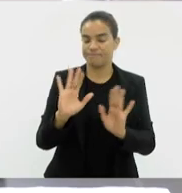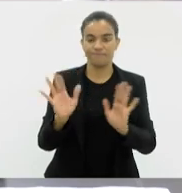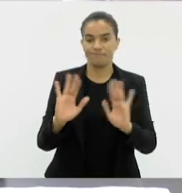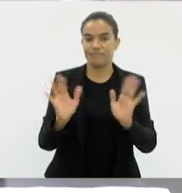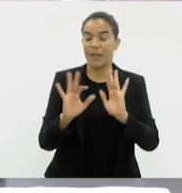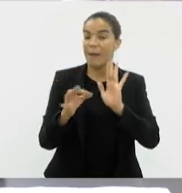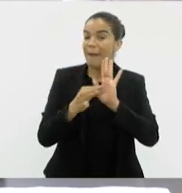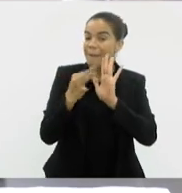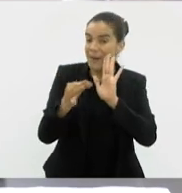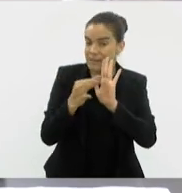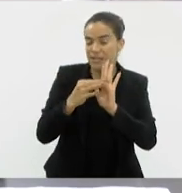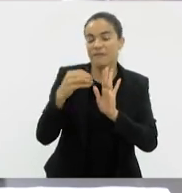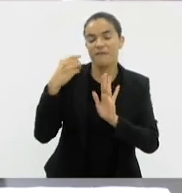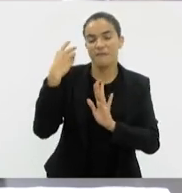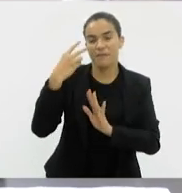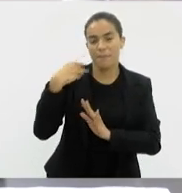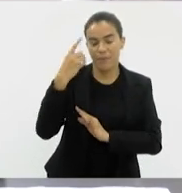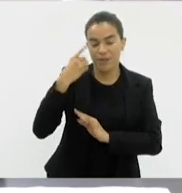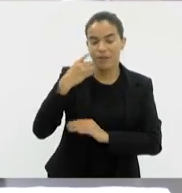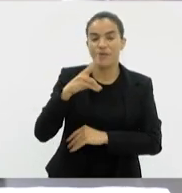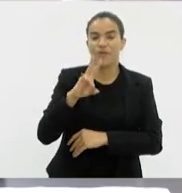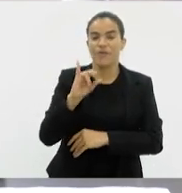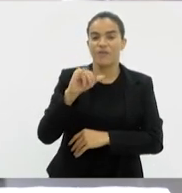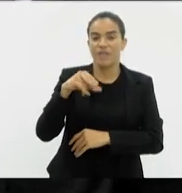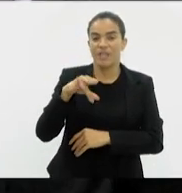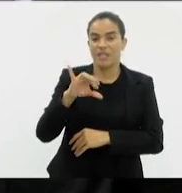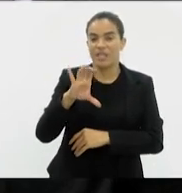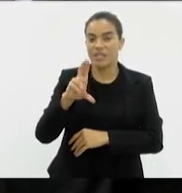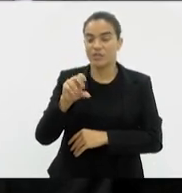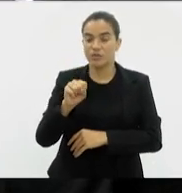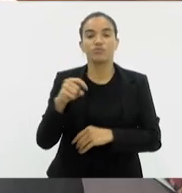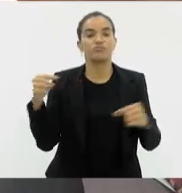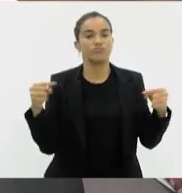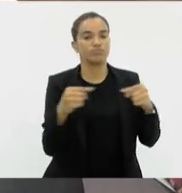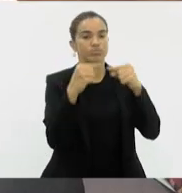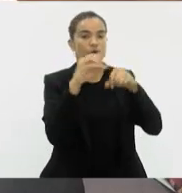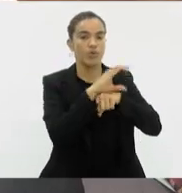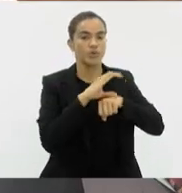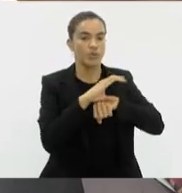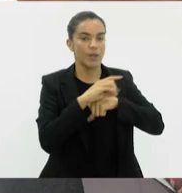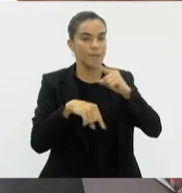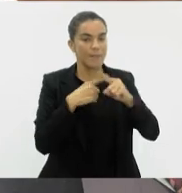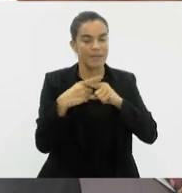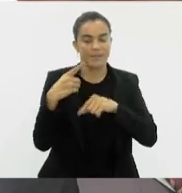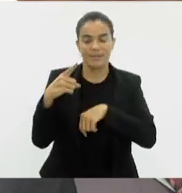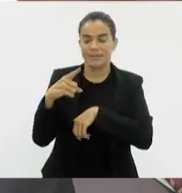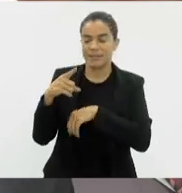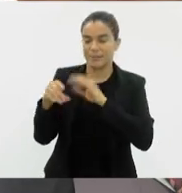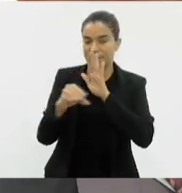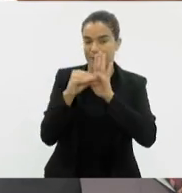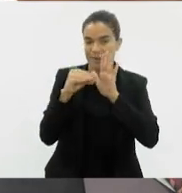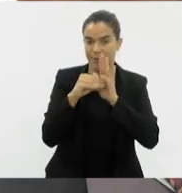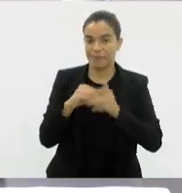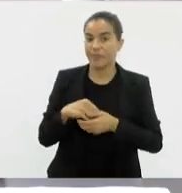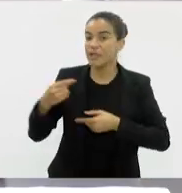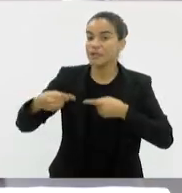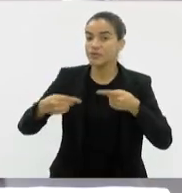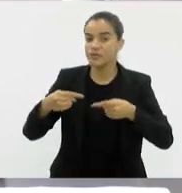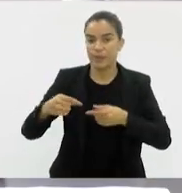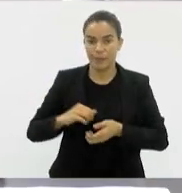Parecer deputado Vinícius Cozzolino. 23 da pauta. Parecer pela constitucionalidade com emenda. Em